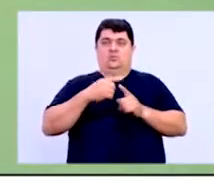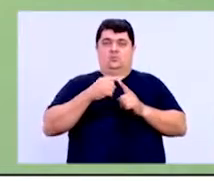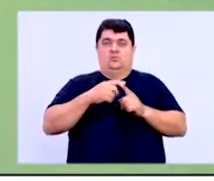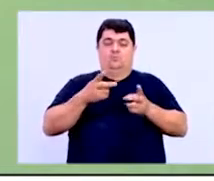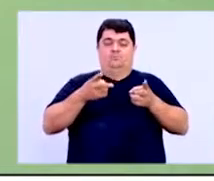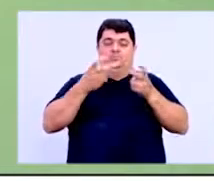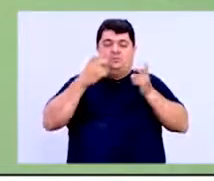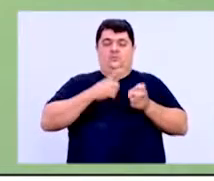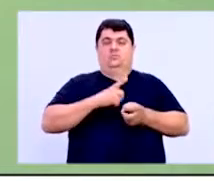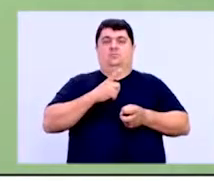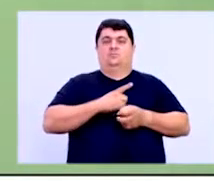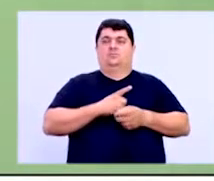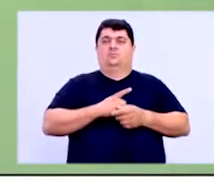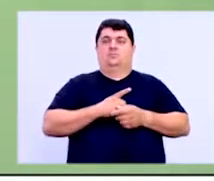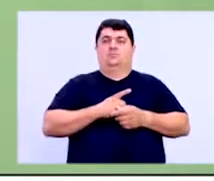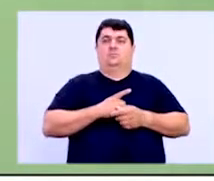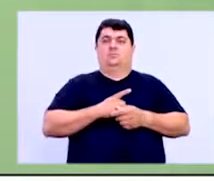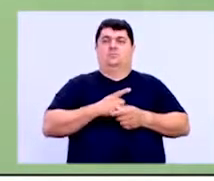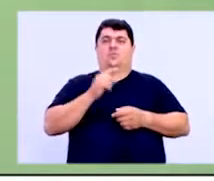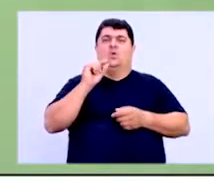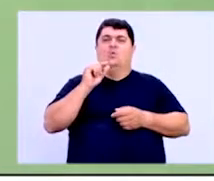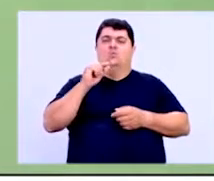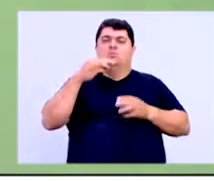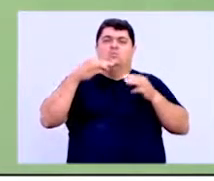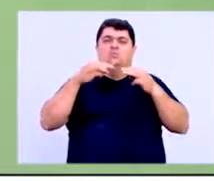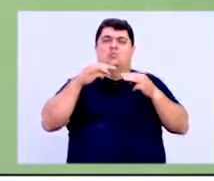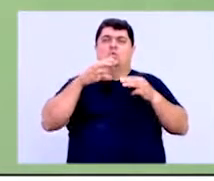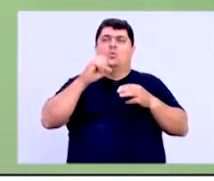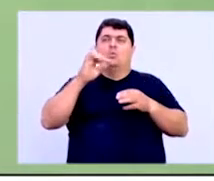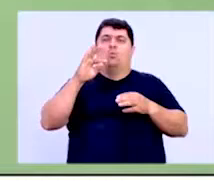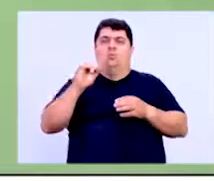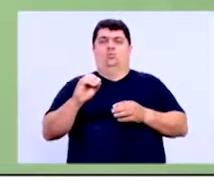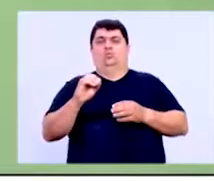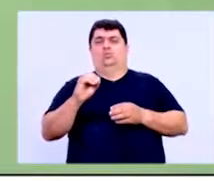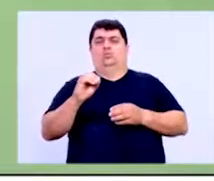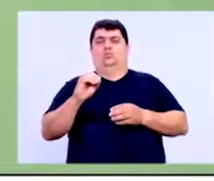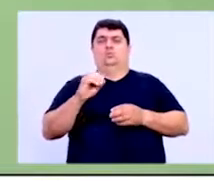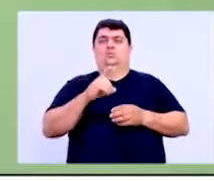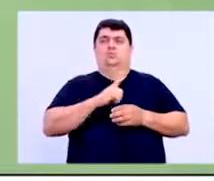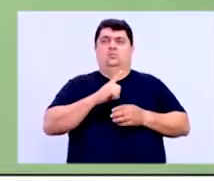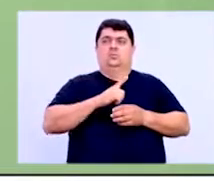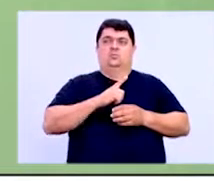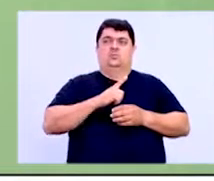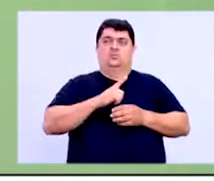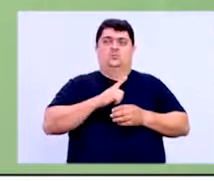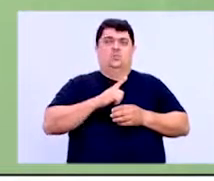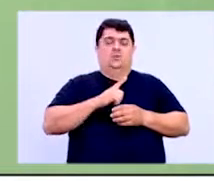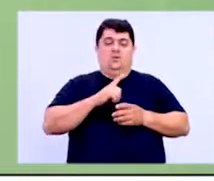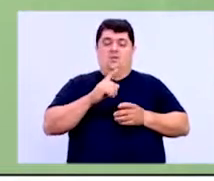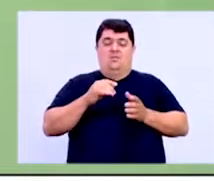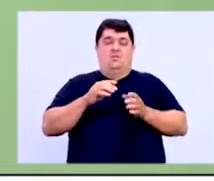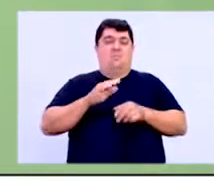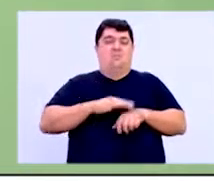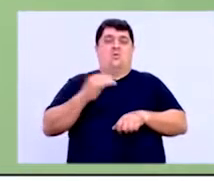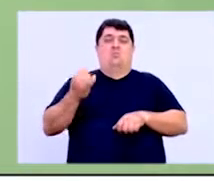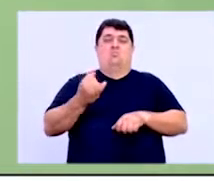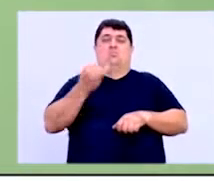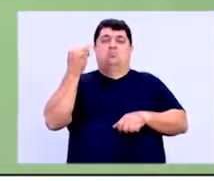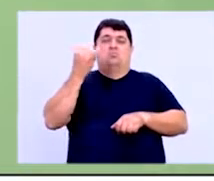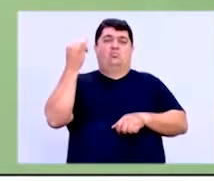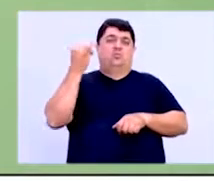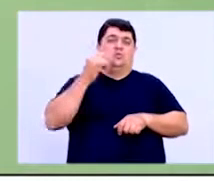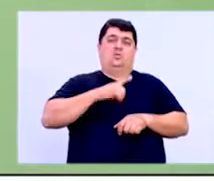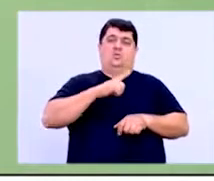pelo consumidor. Então, o que é esse método baseado nos custos? Os custos exercem um papel fundamental na tomada